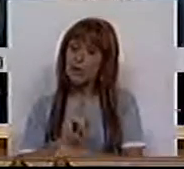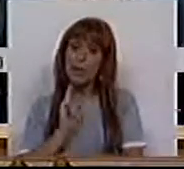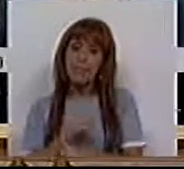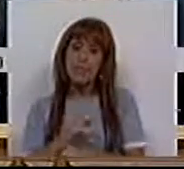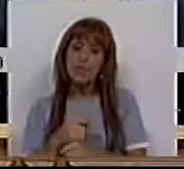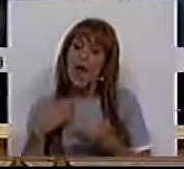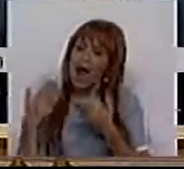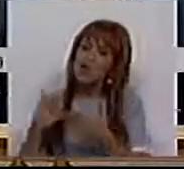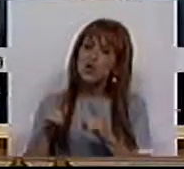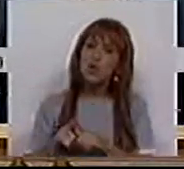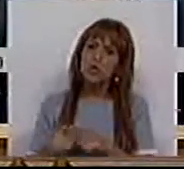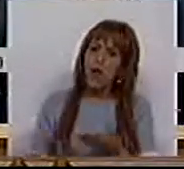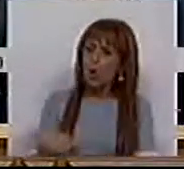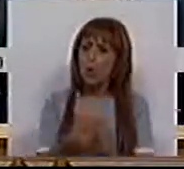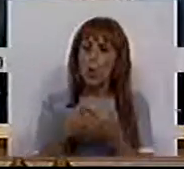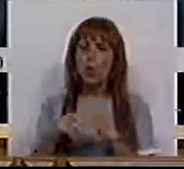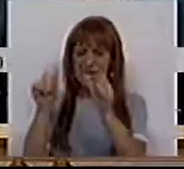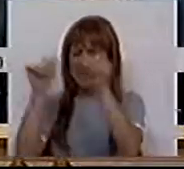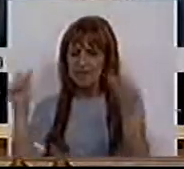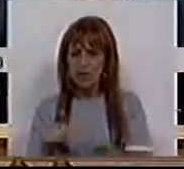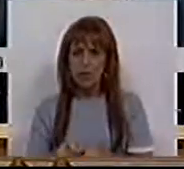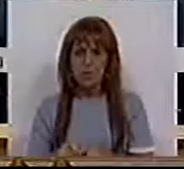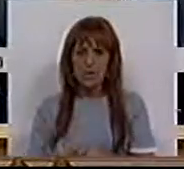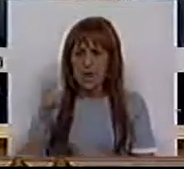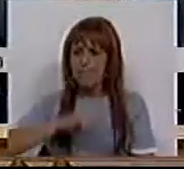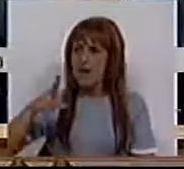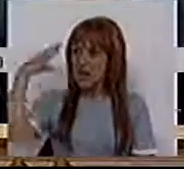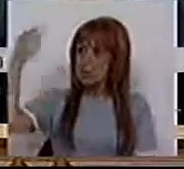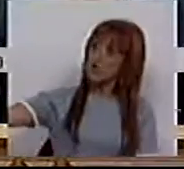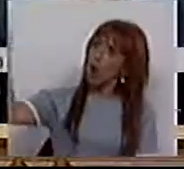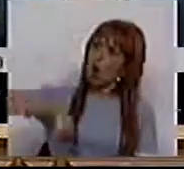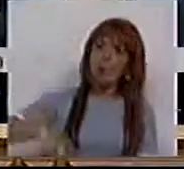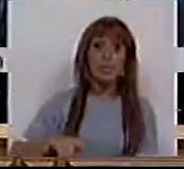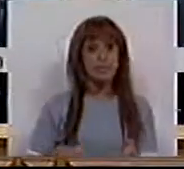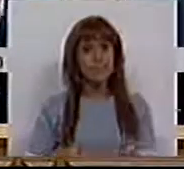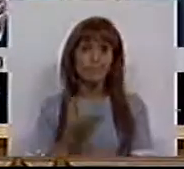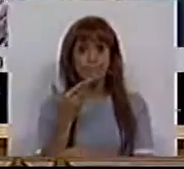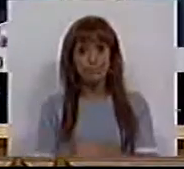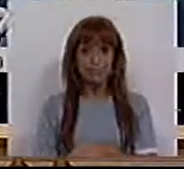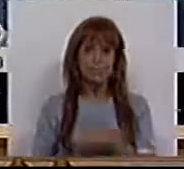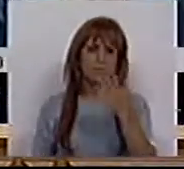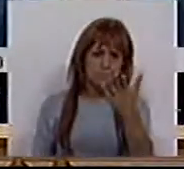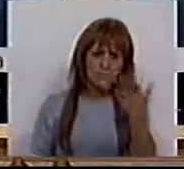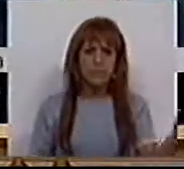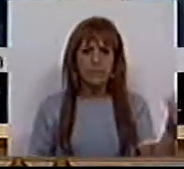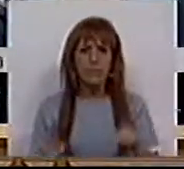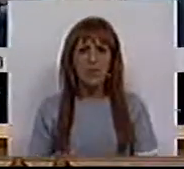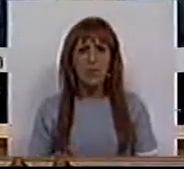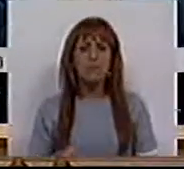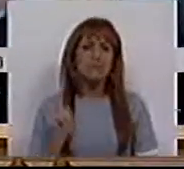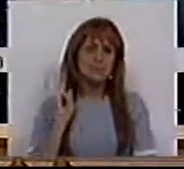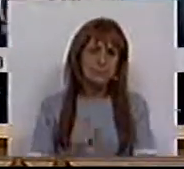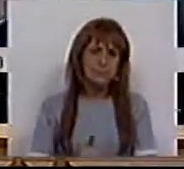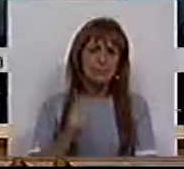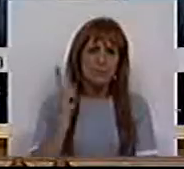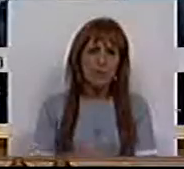tempo, contribuir para recuperar para o sistema milhares de professores que deles foram excluídos. E, portanto,